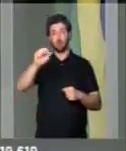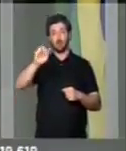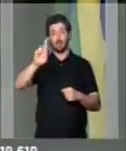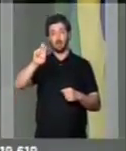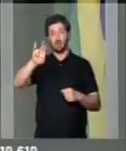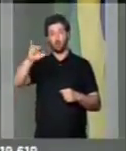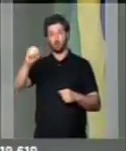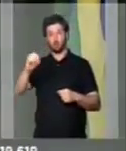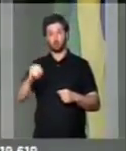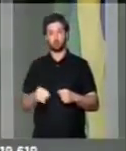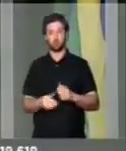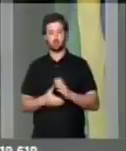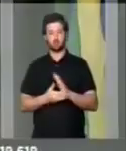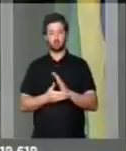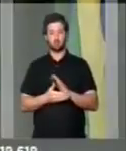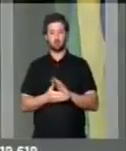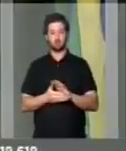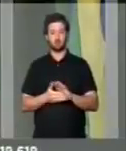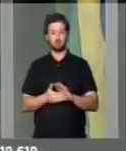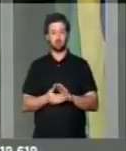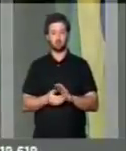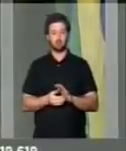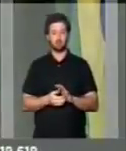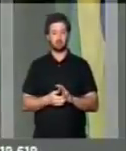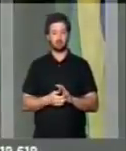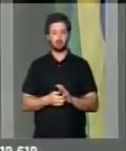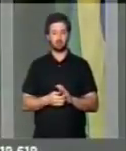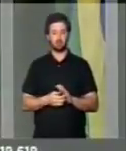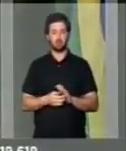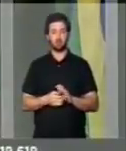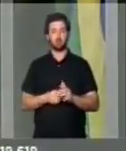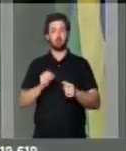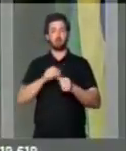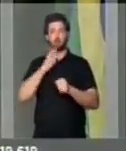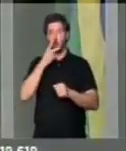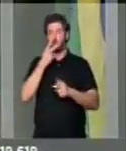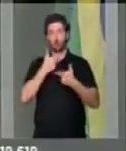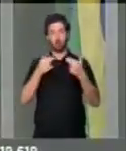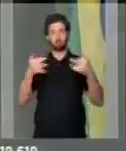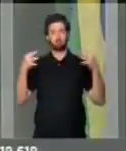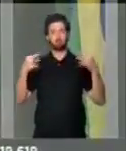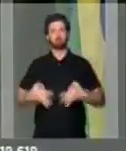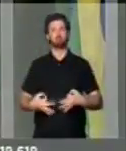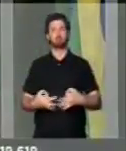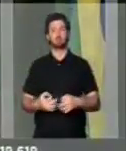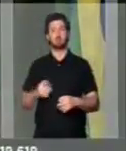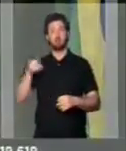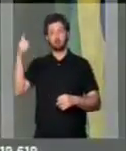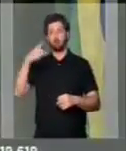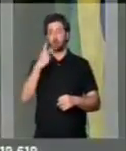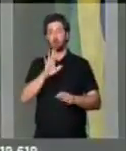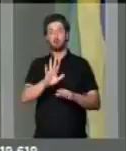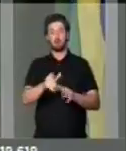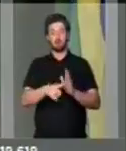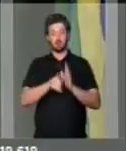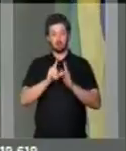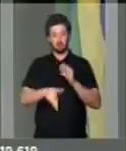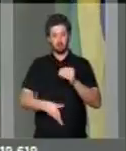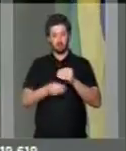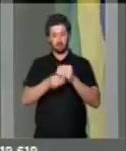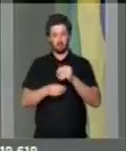o Bruno, também fez excelentes pronunciamentos, e eu vou falar depois. Eu quero conceder